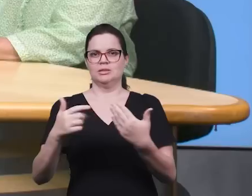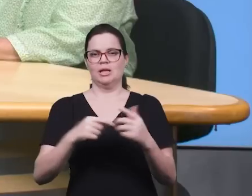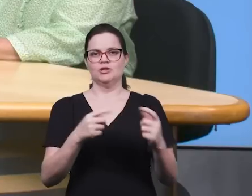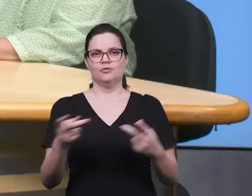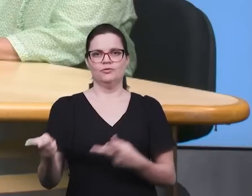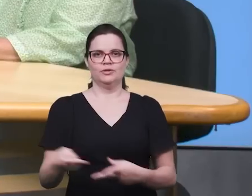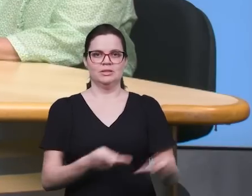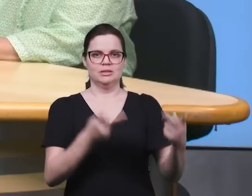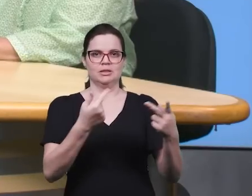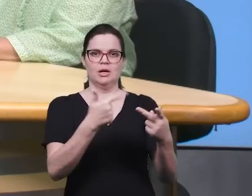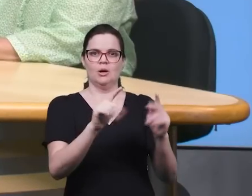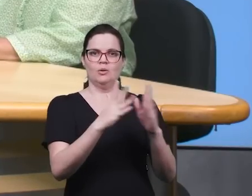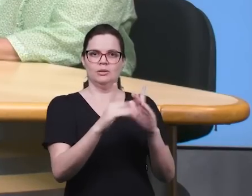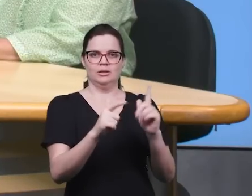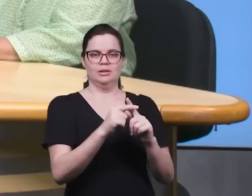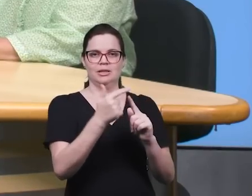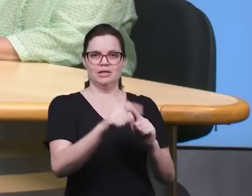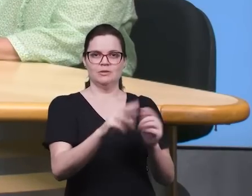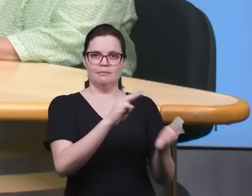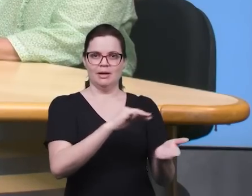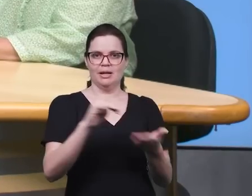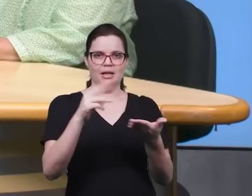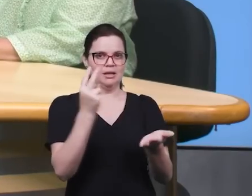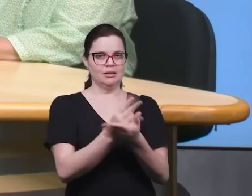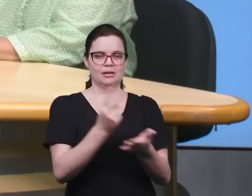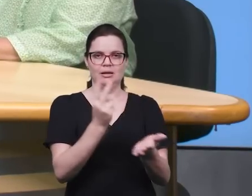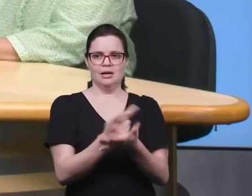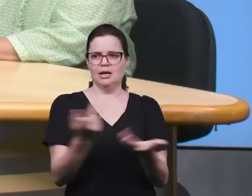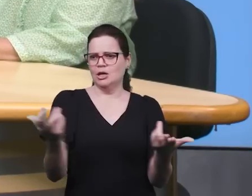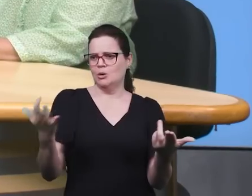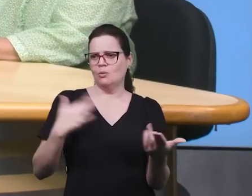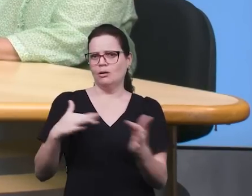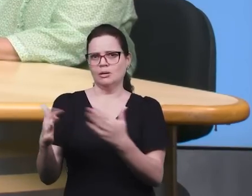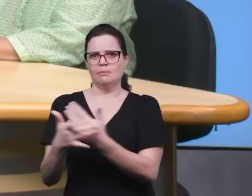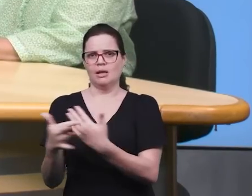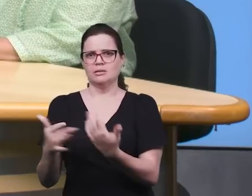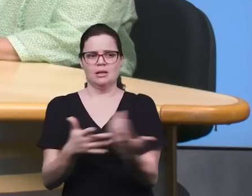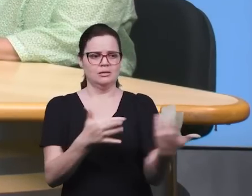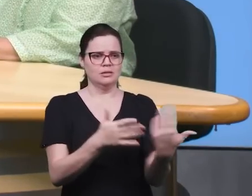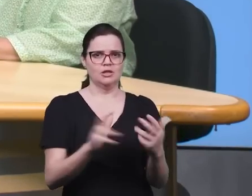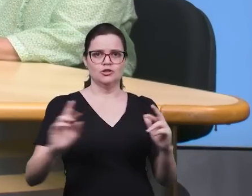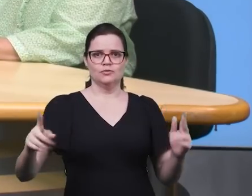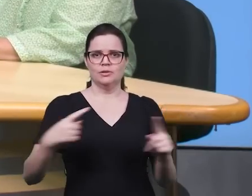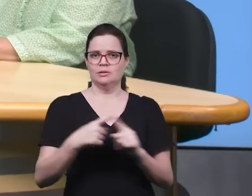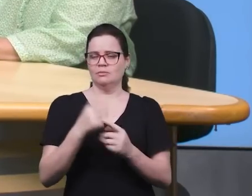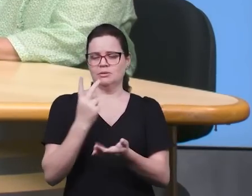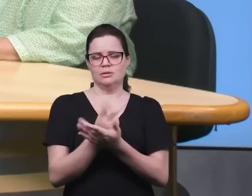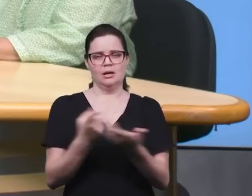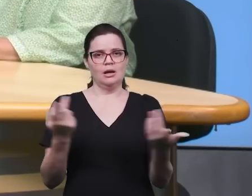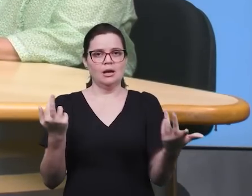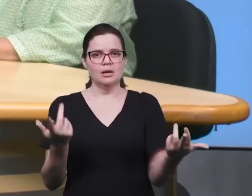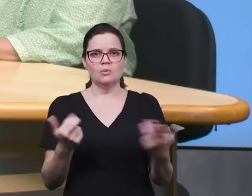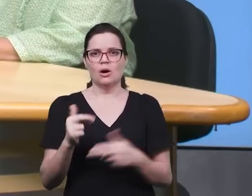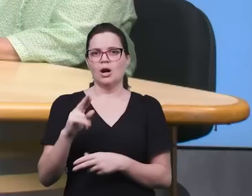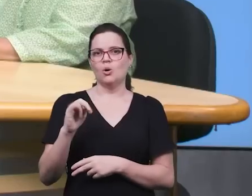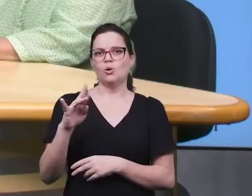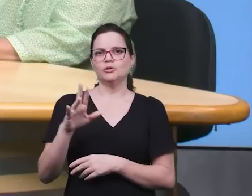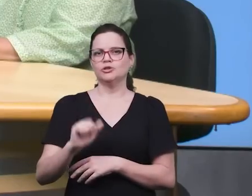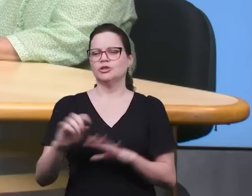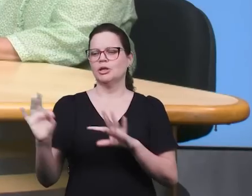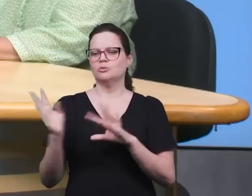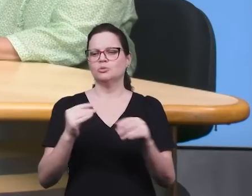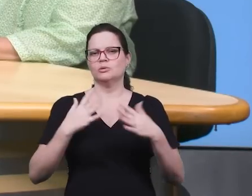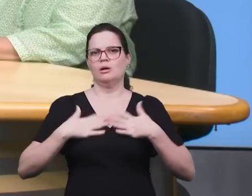uma igreja de outra cidade, nós somos amparados, assistidos da mesma forma que nós outras. A rotina, tudo isso tem trazido